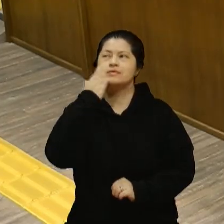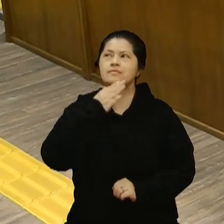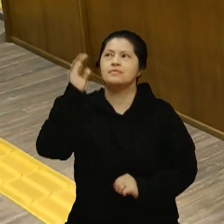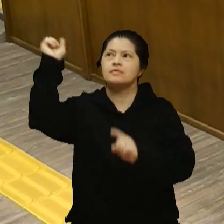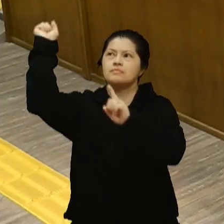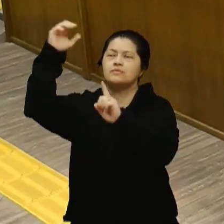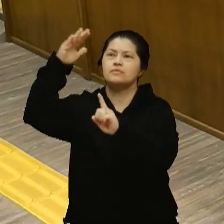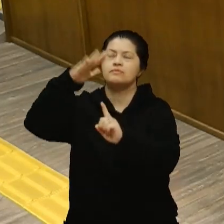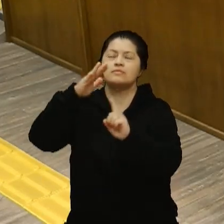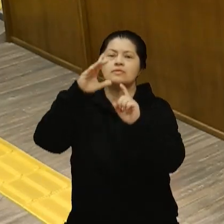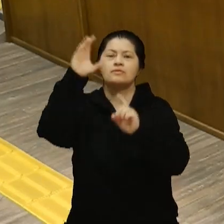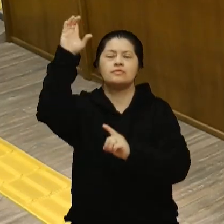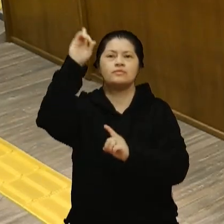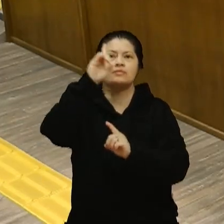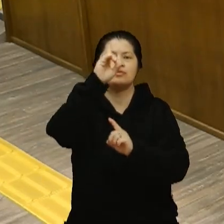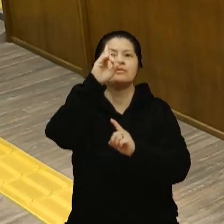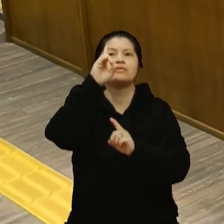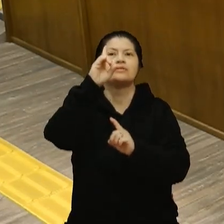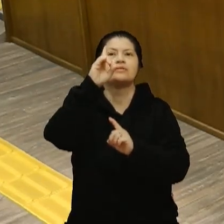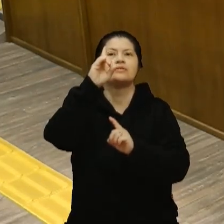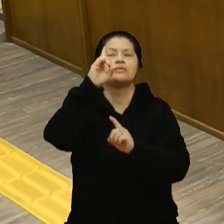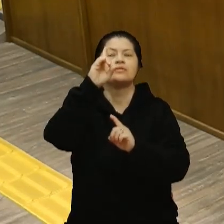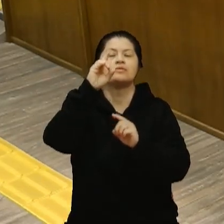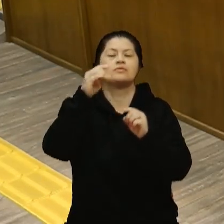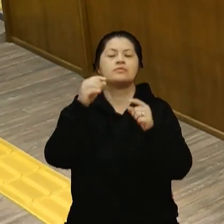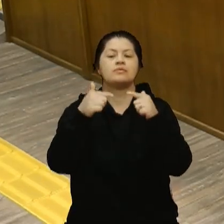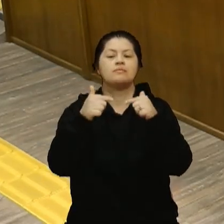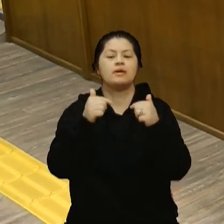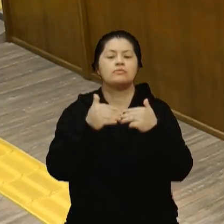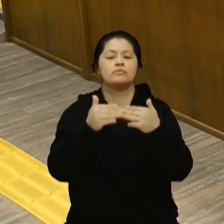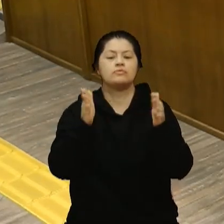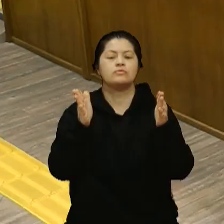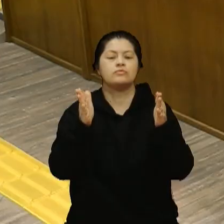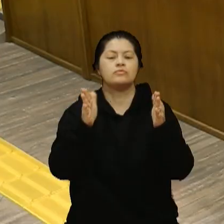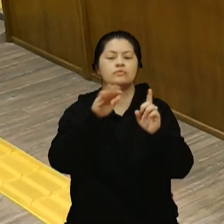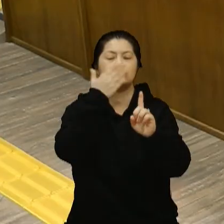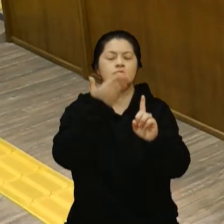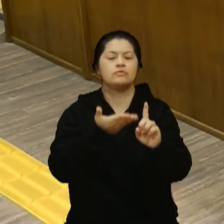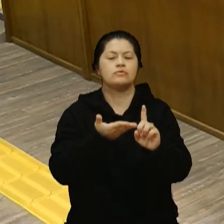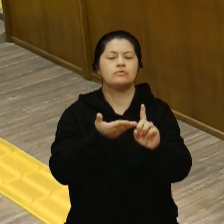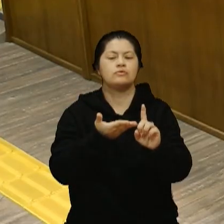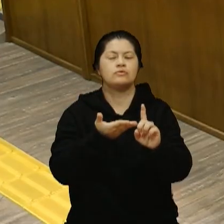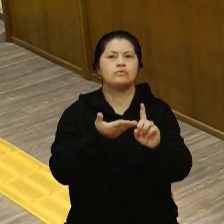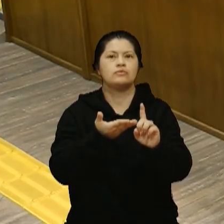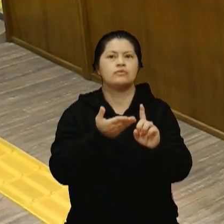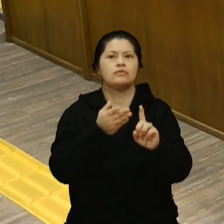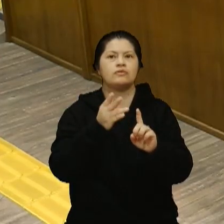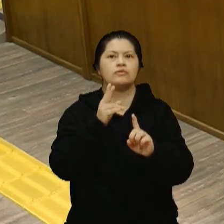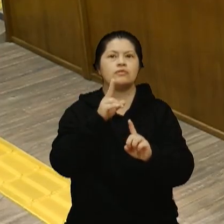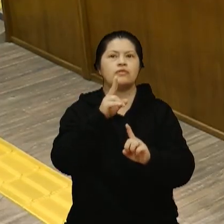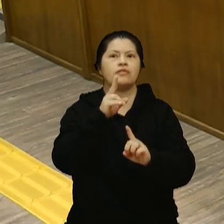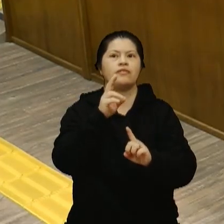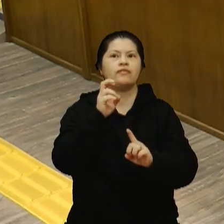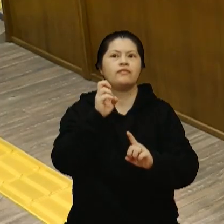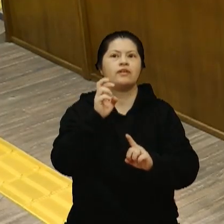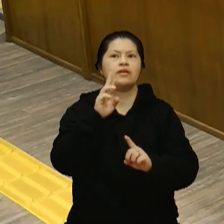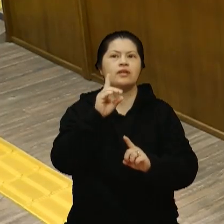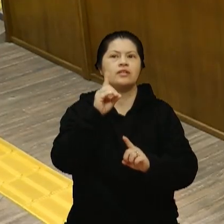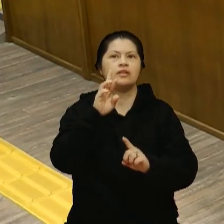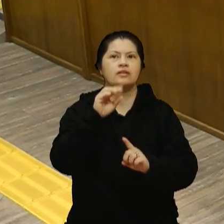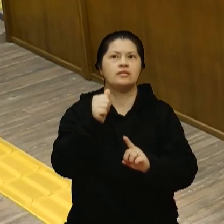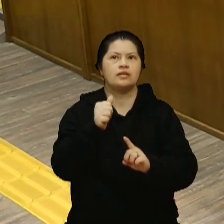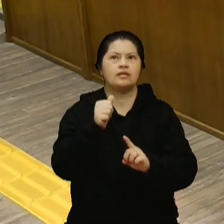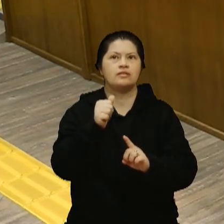Invocando a proteção de Deus, declaro abertos trabalhos da presente sessão em homenagem à Veteran Car Club Serra